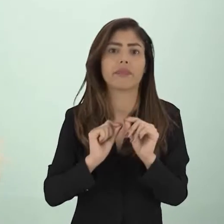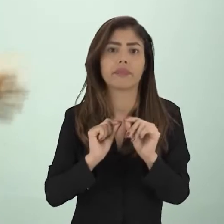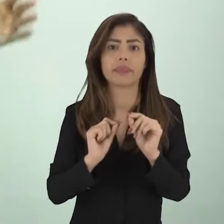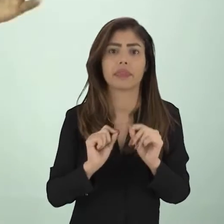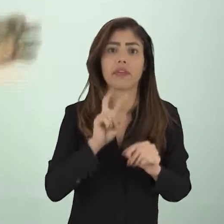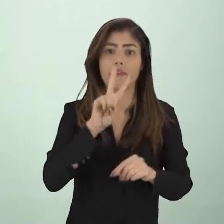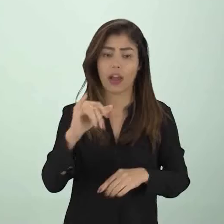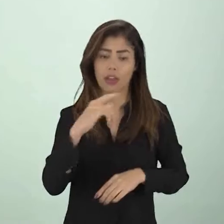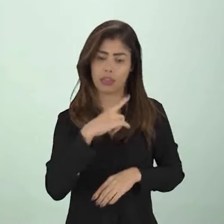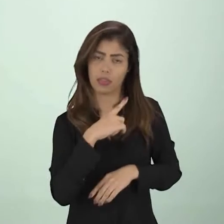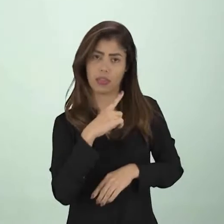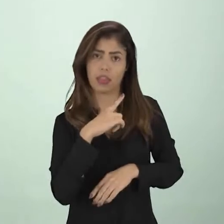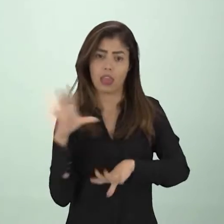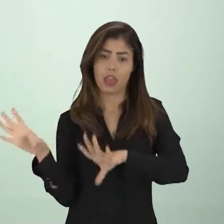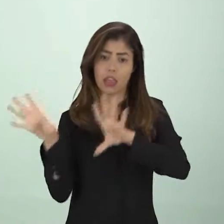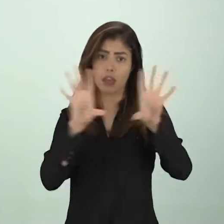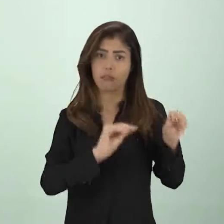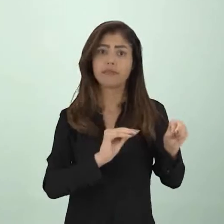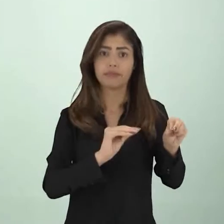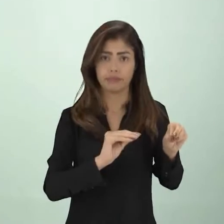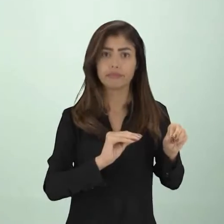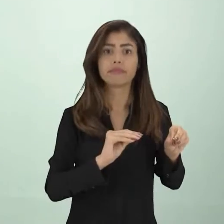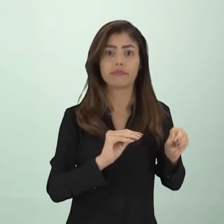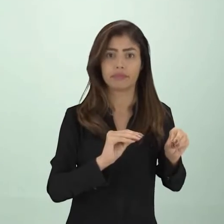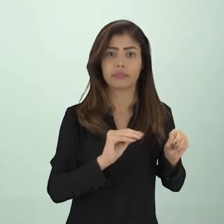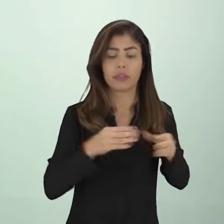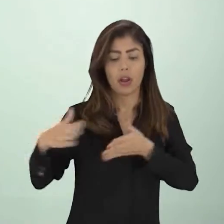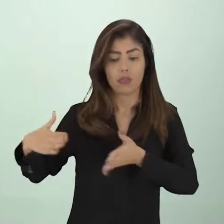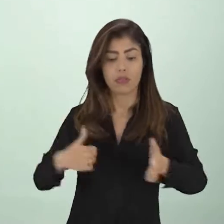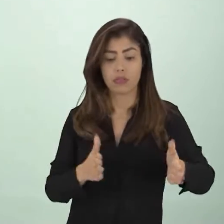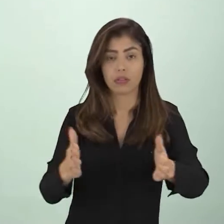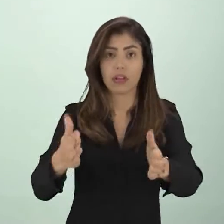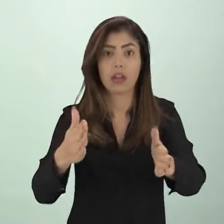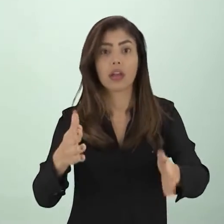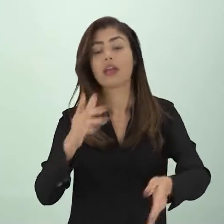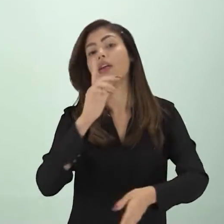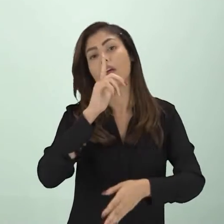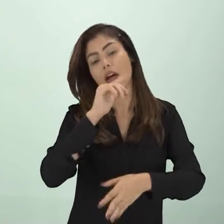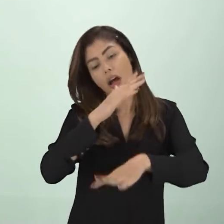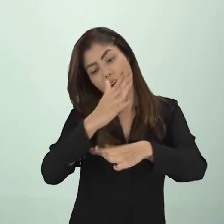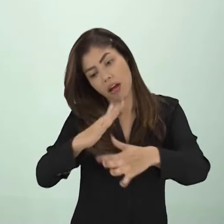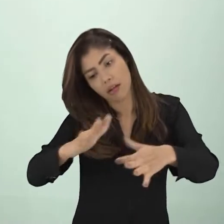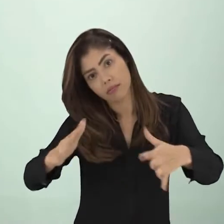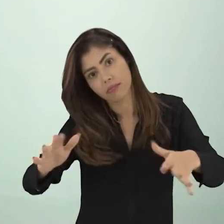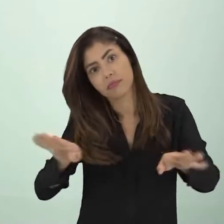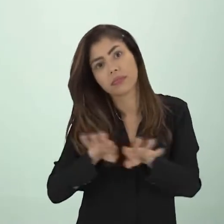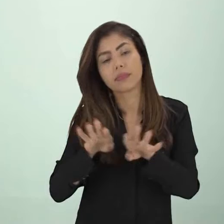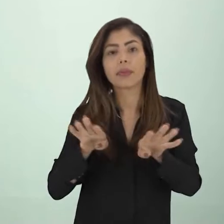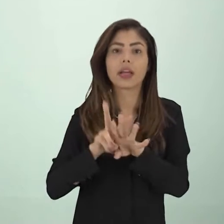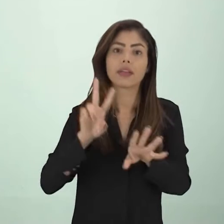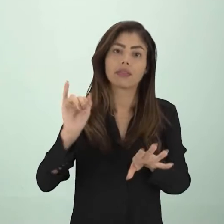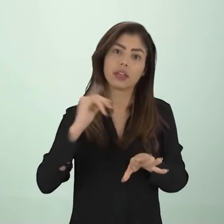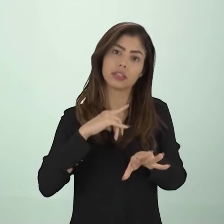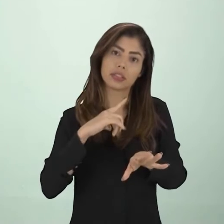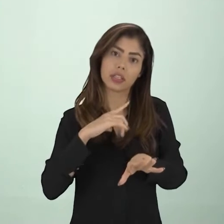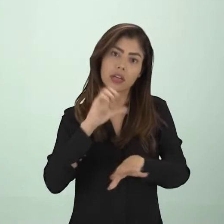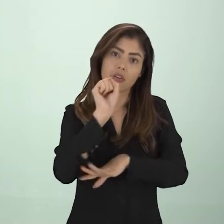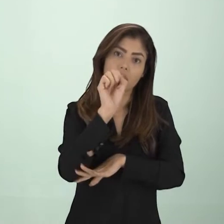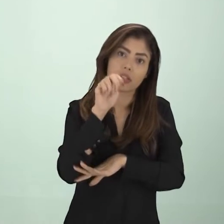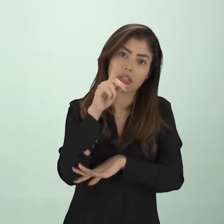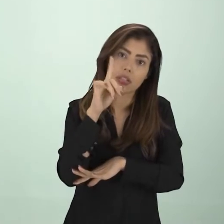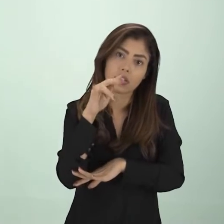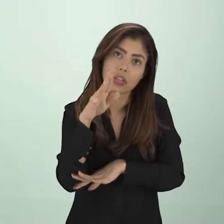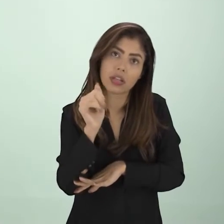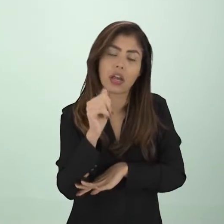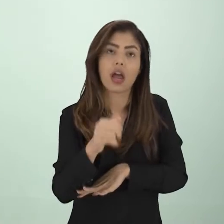ele vai ser levado até os rios e lagos, também esses sedimentos,